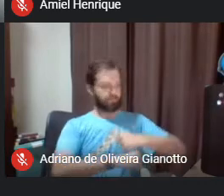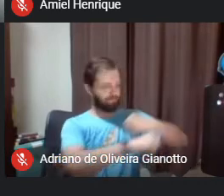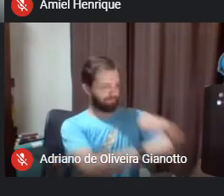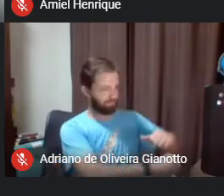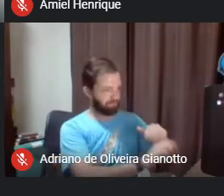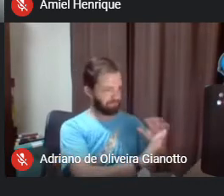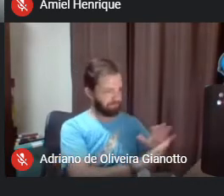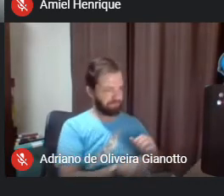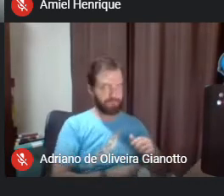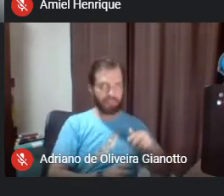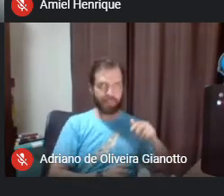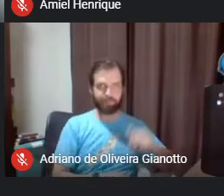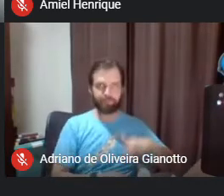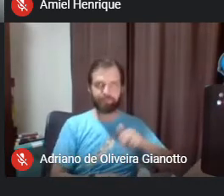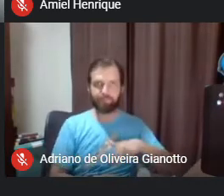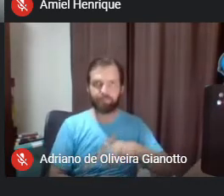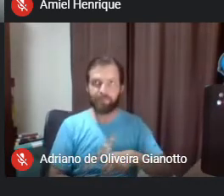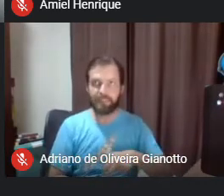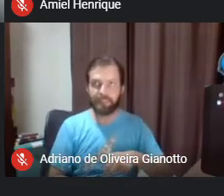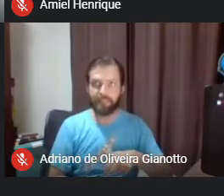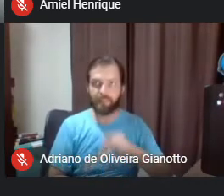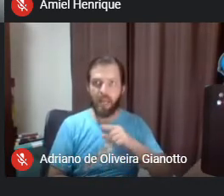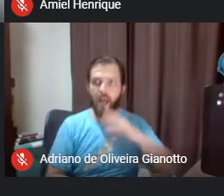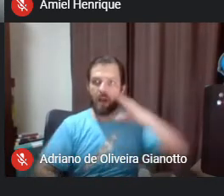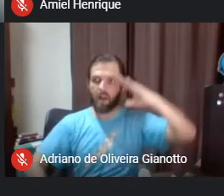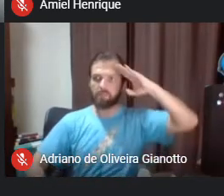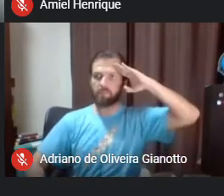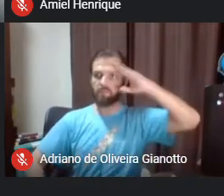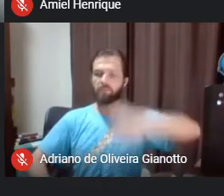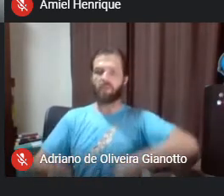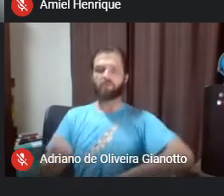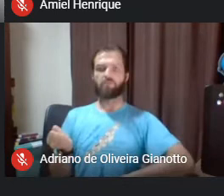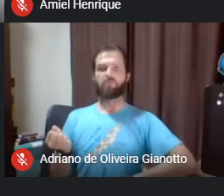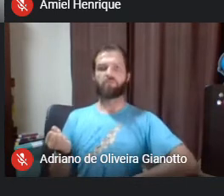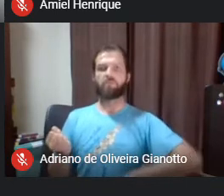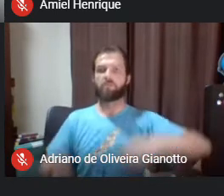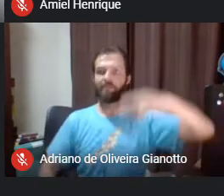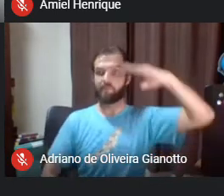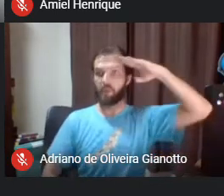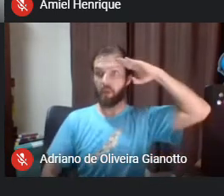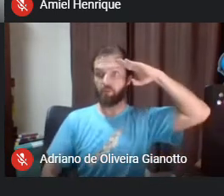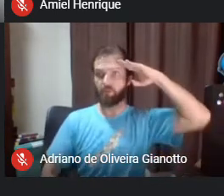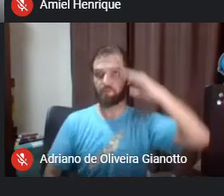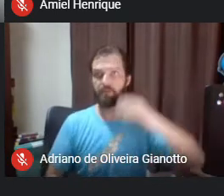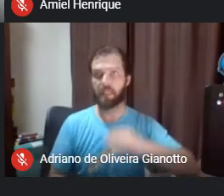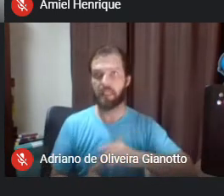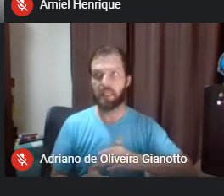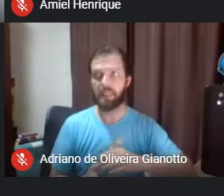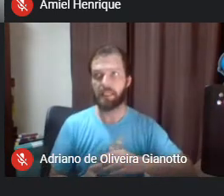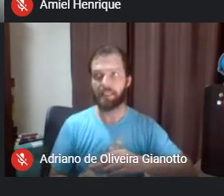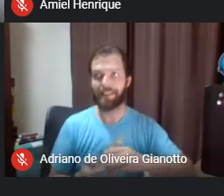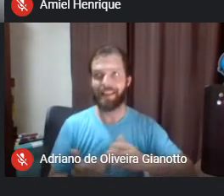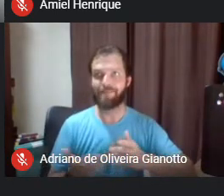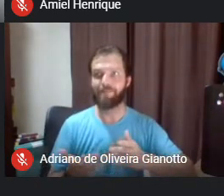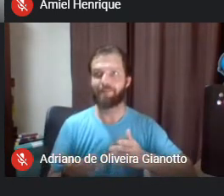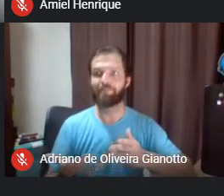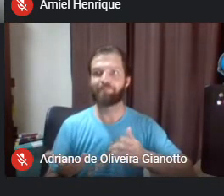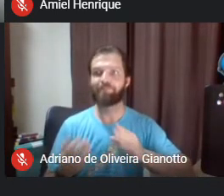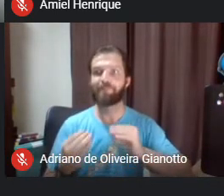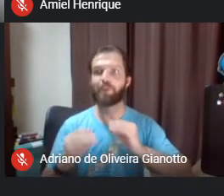muito grande, bonita, e ele desceu do cavalo e se encaminhou até o guarda real,